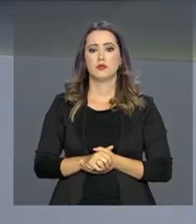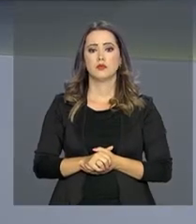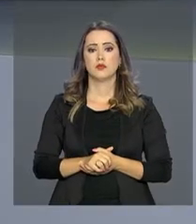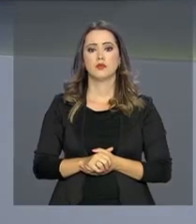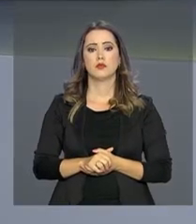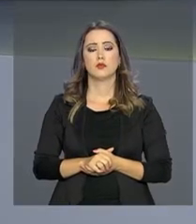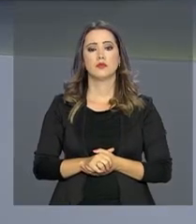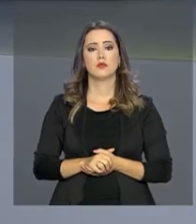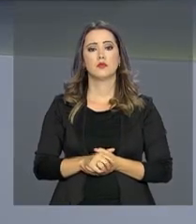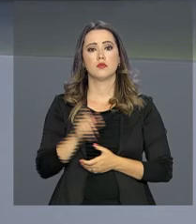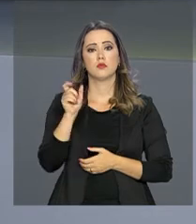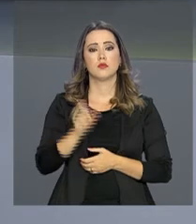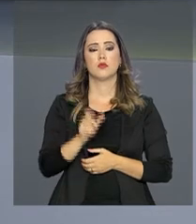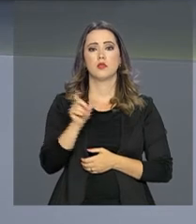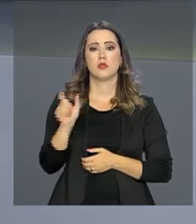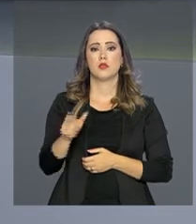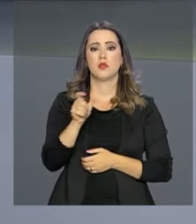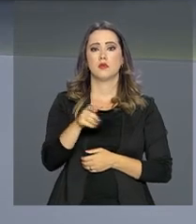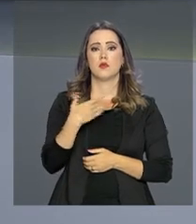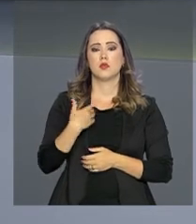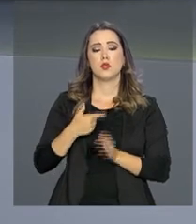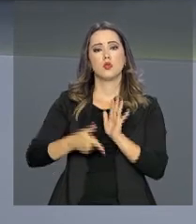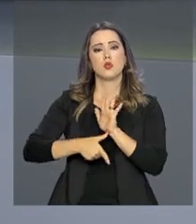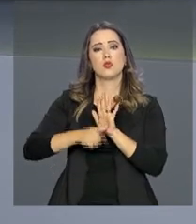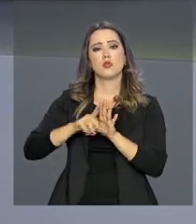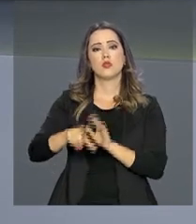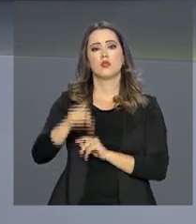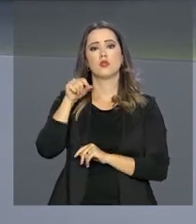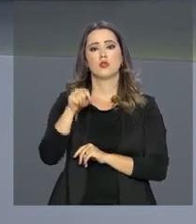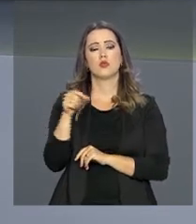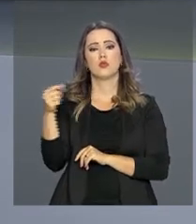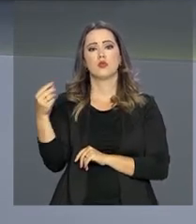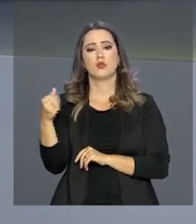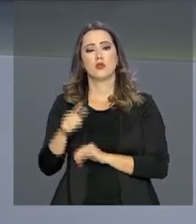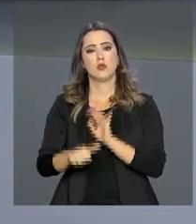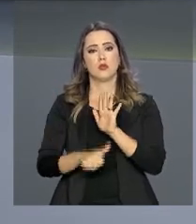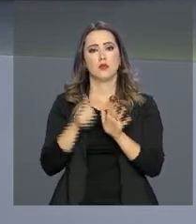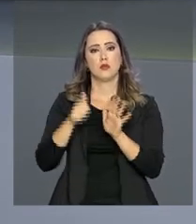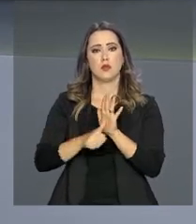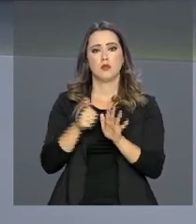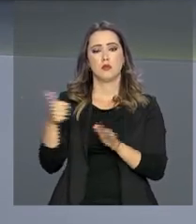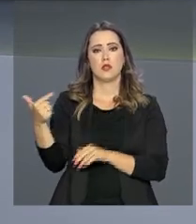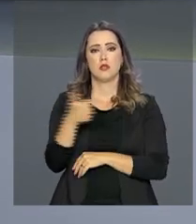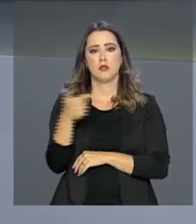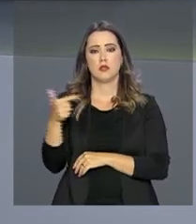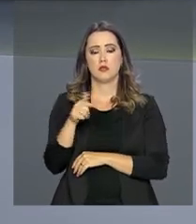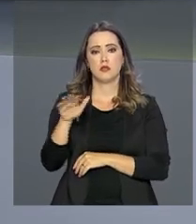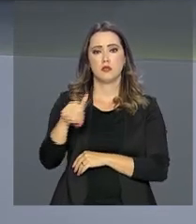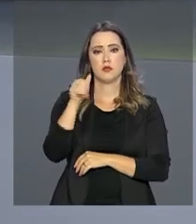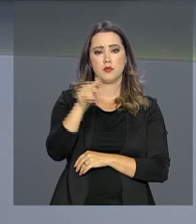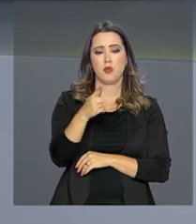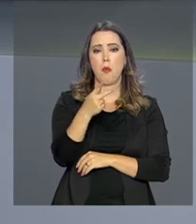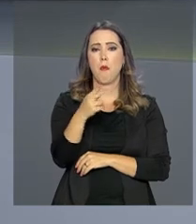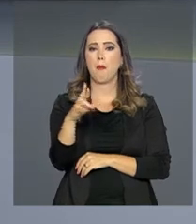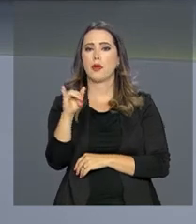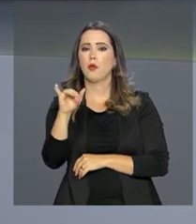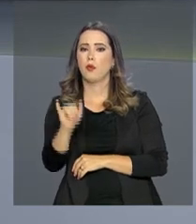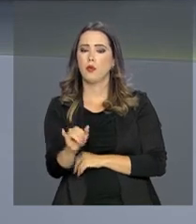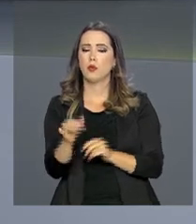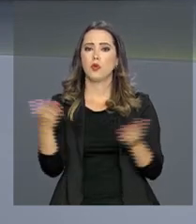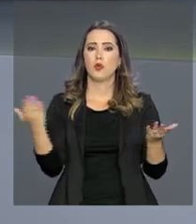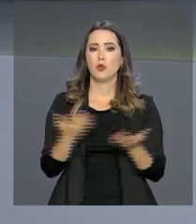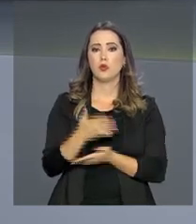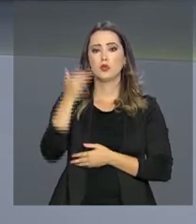E os candidatos que não foram pré-selecionados na primeira e nem na segunda chamada do programa Universidade para Todos têm hoje e amanhã